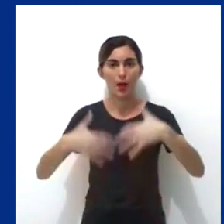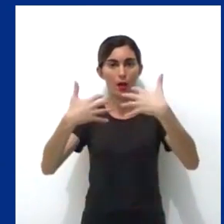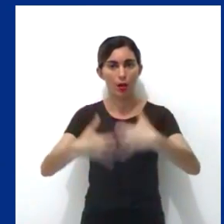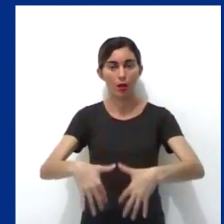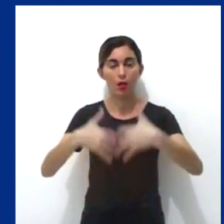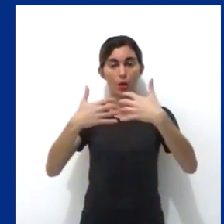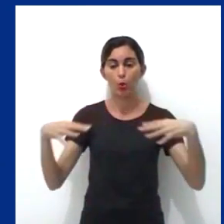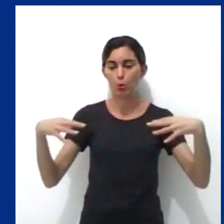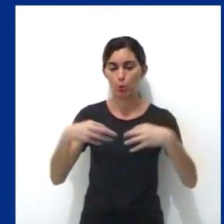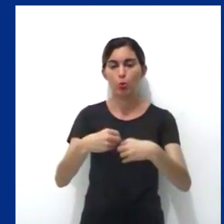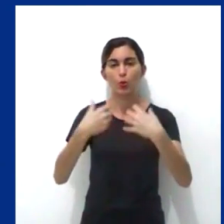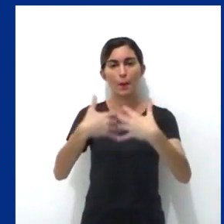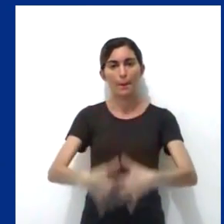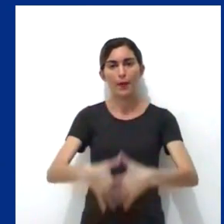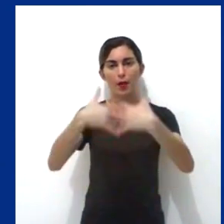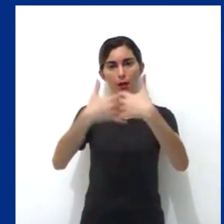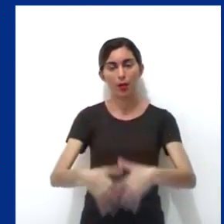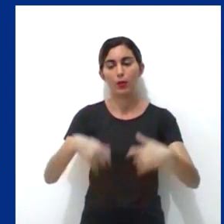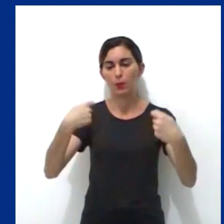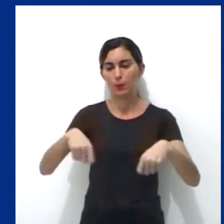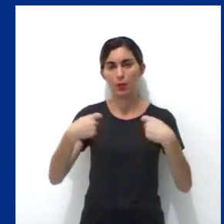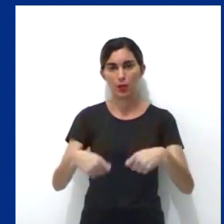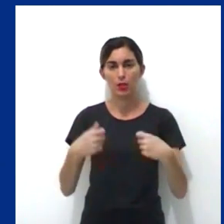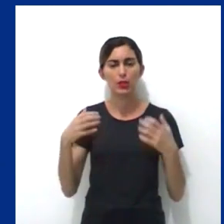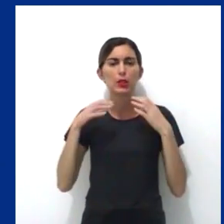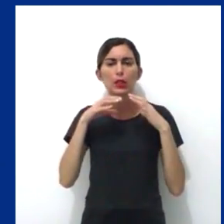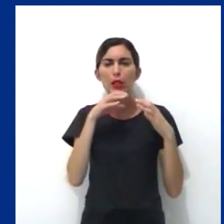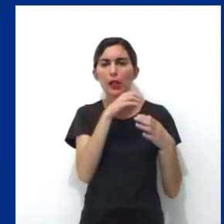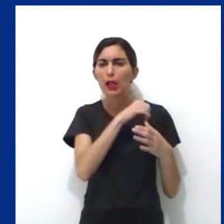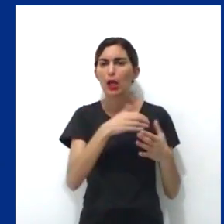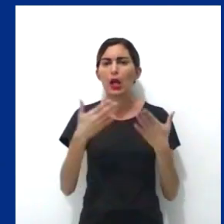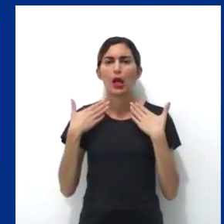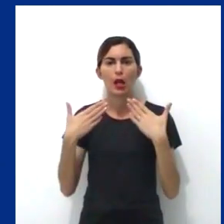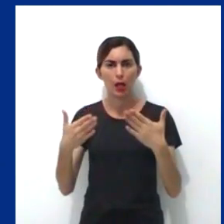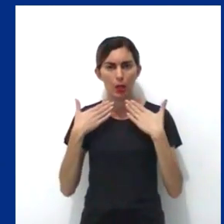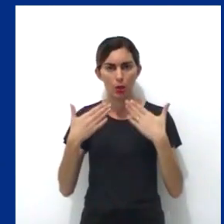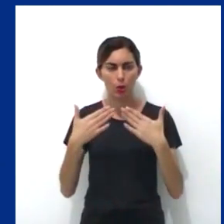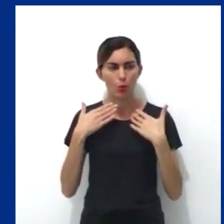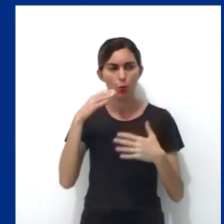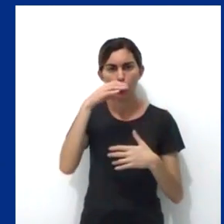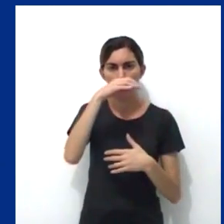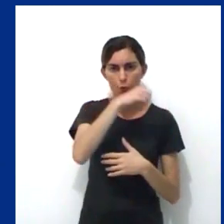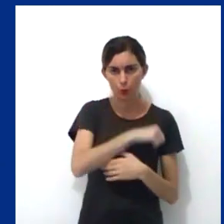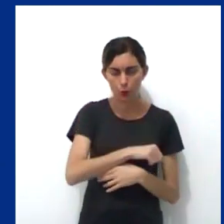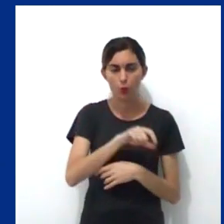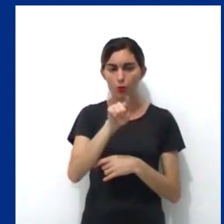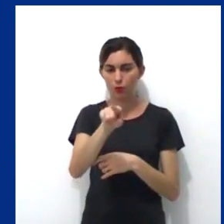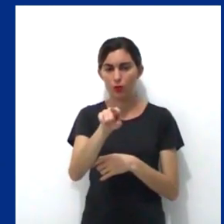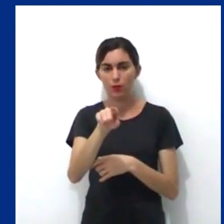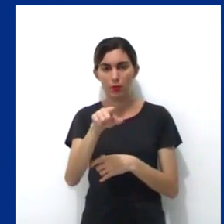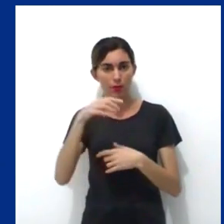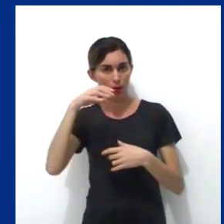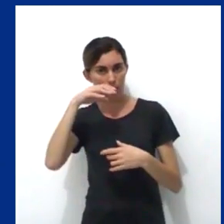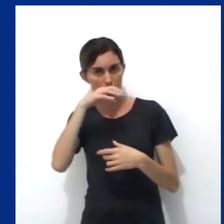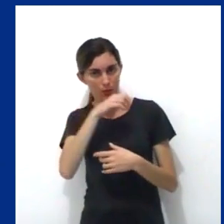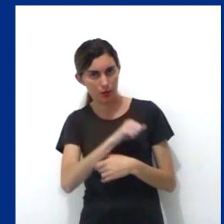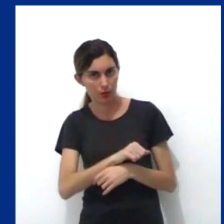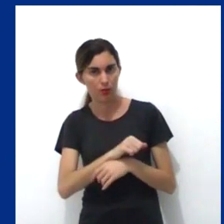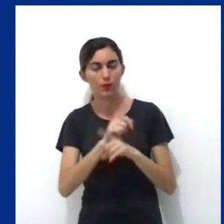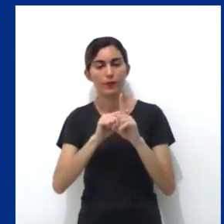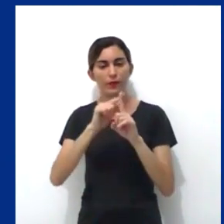máquinas térmicas. O que é isso, máquinas térmicas? As máquinas térmicas são dispositivos capazes de transformar a